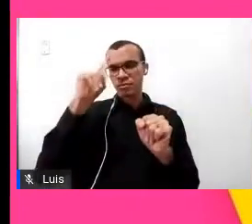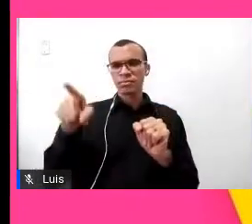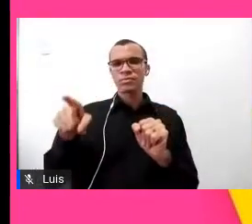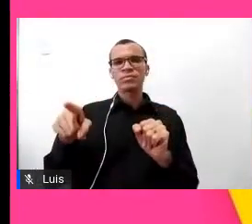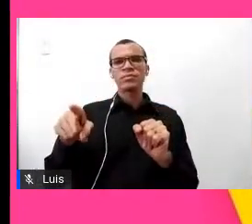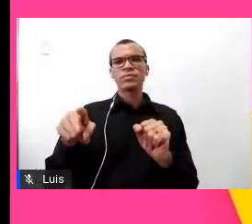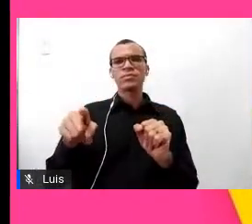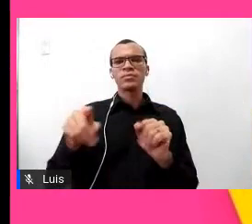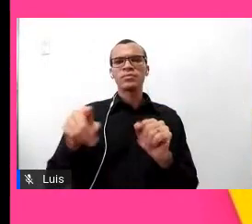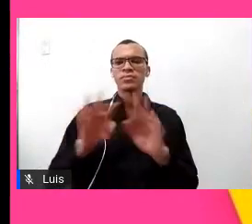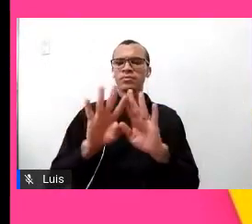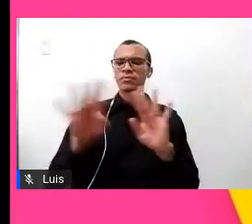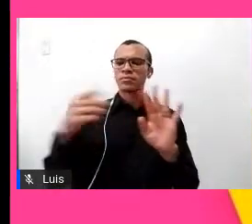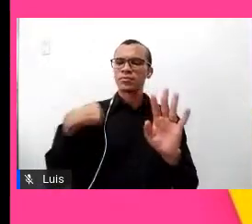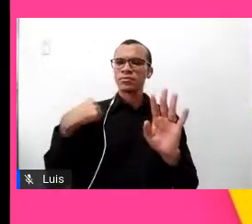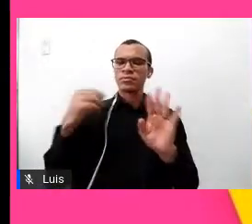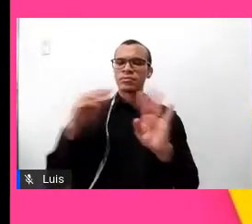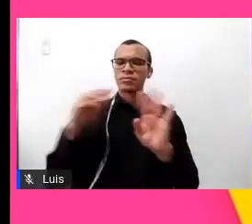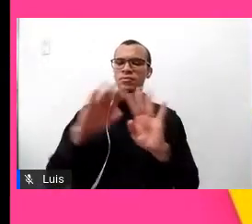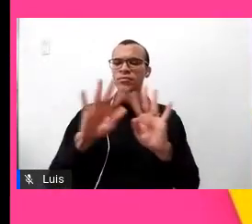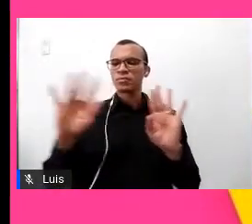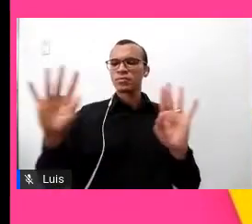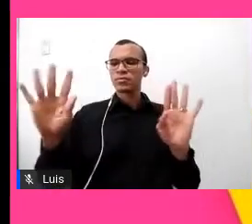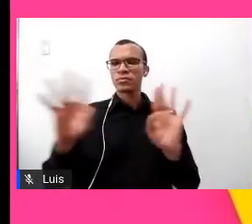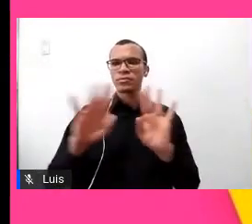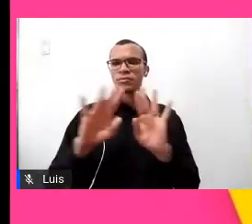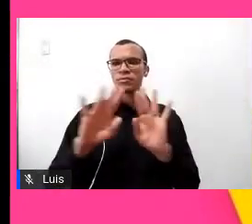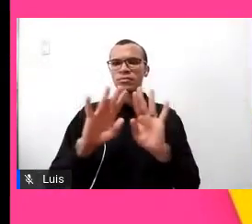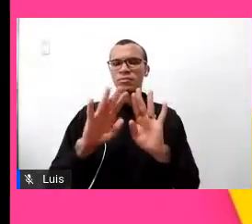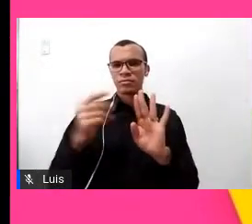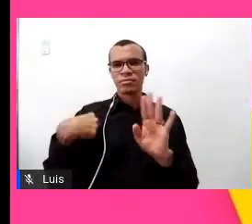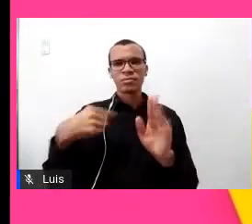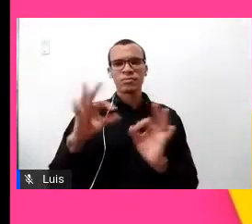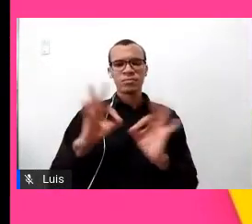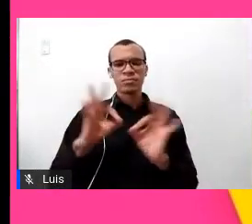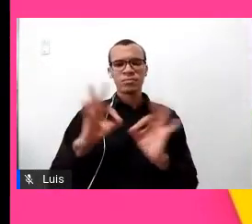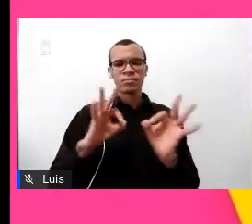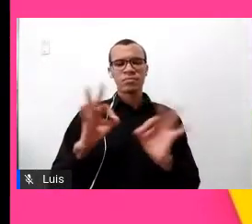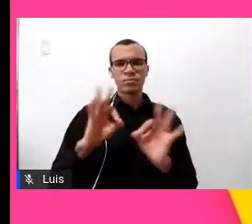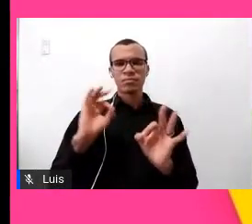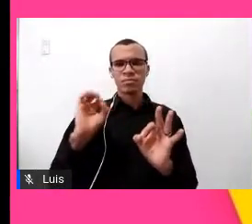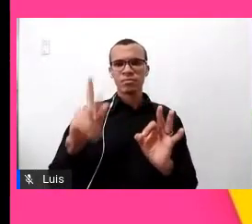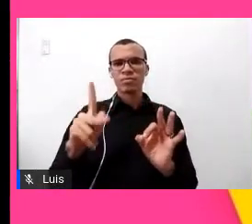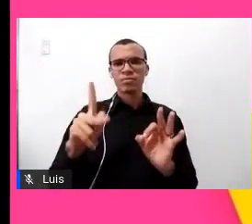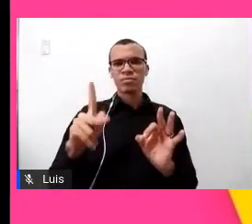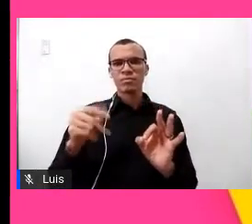persiana automatizada que eu fiz, tá? Então eu vou ligar aqui o cabo,